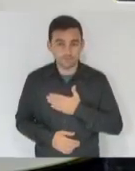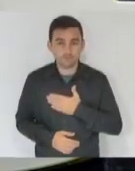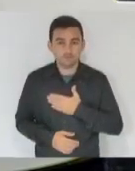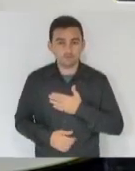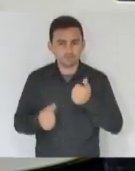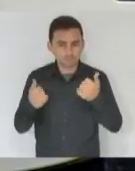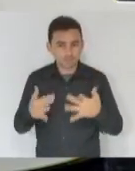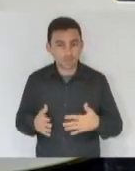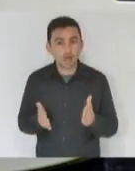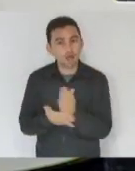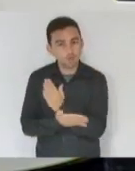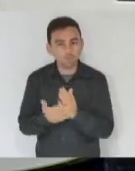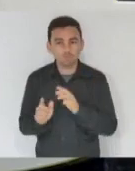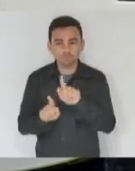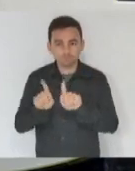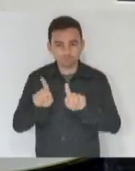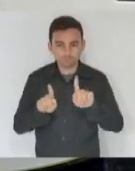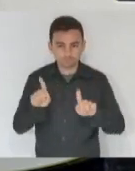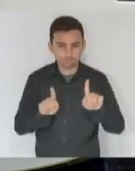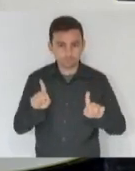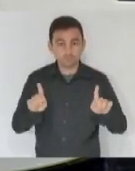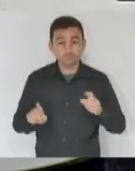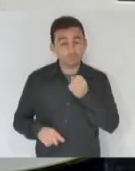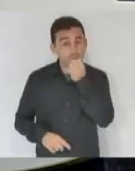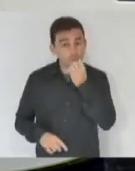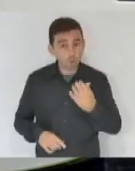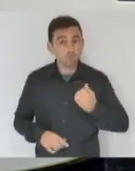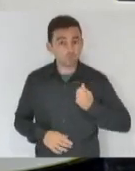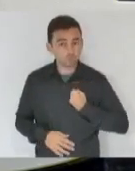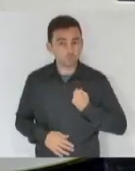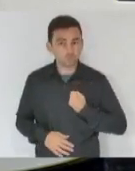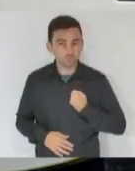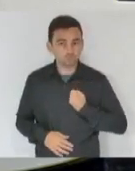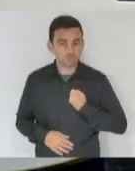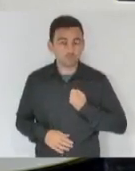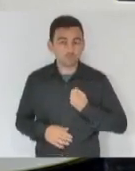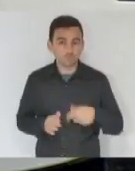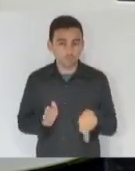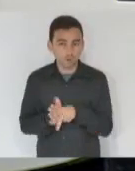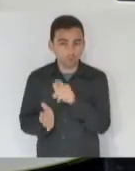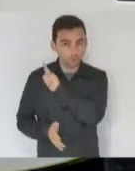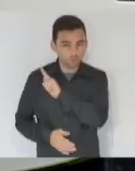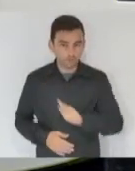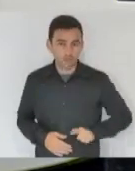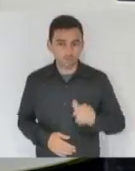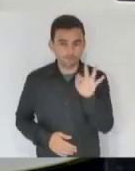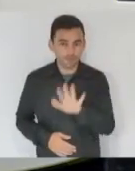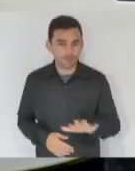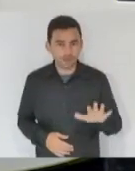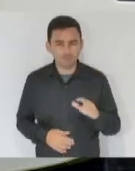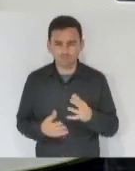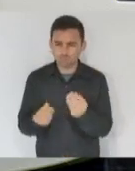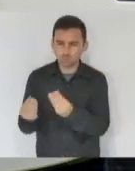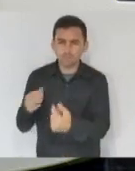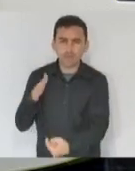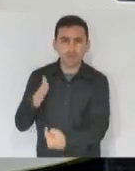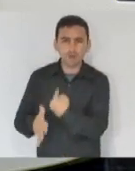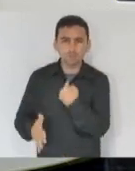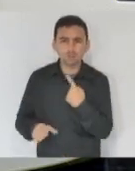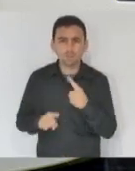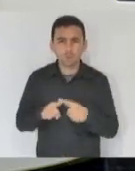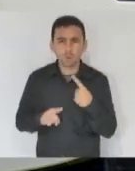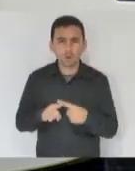alguns dados, bons números da administração do governo federal. O pessoal pergunta, por que que